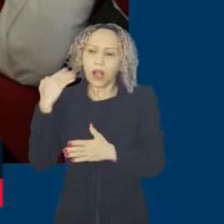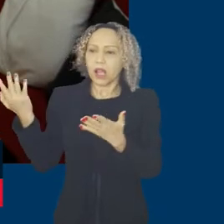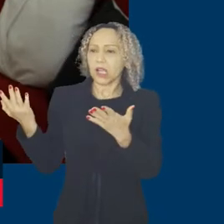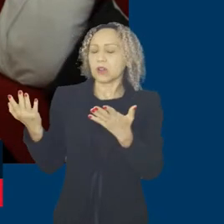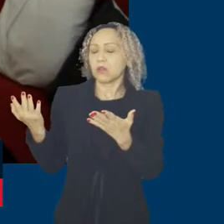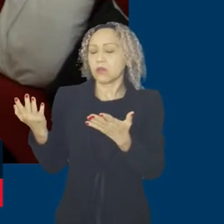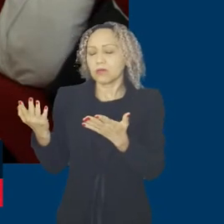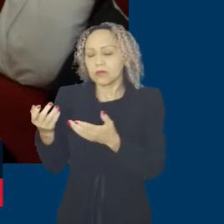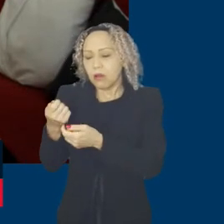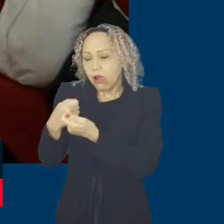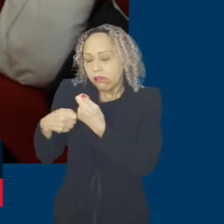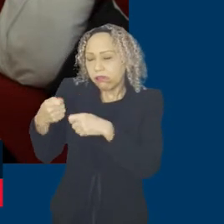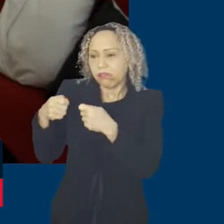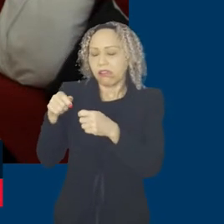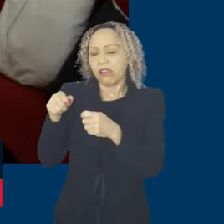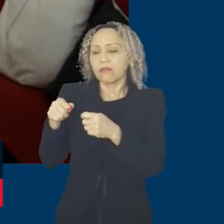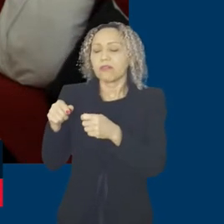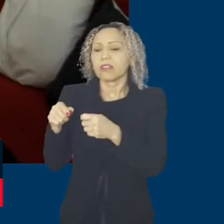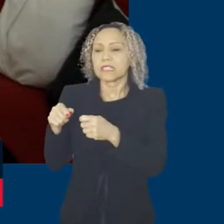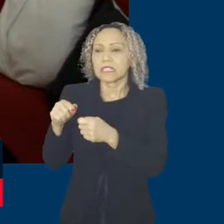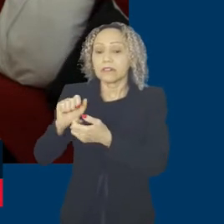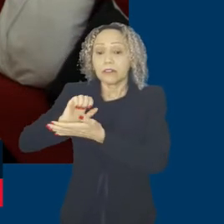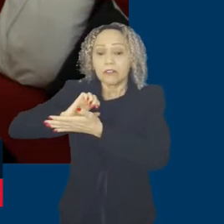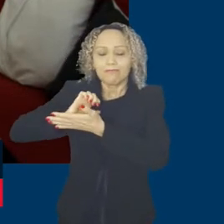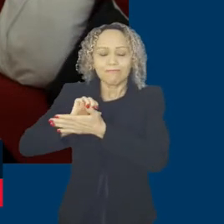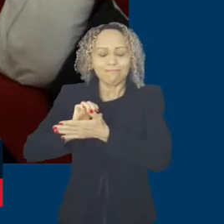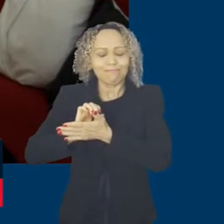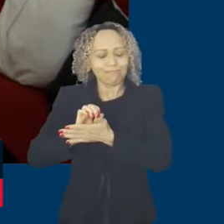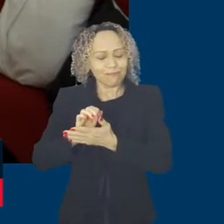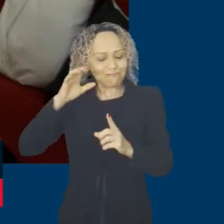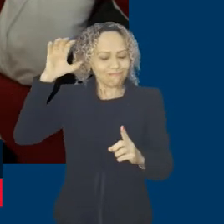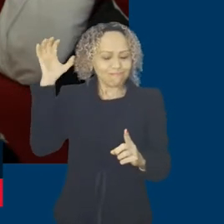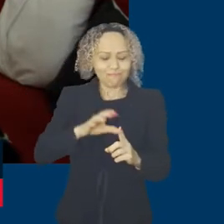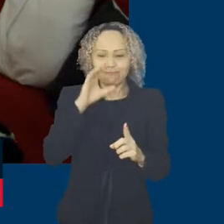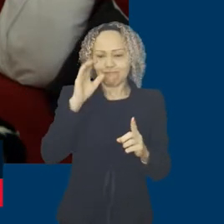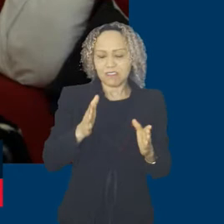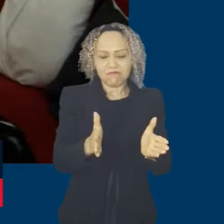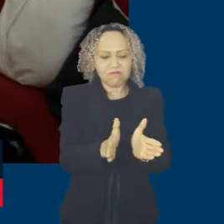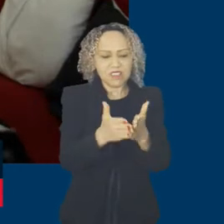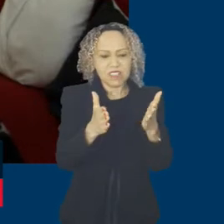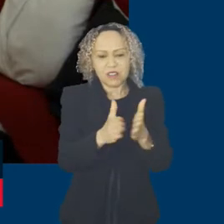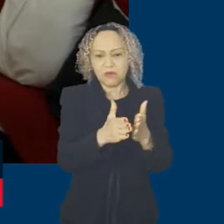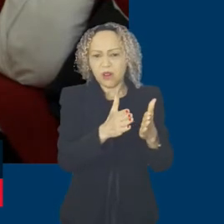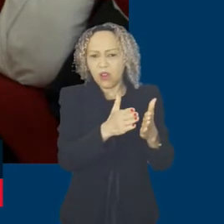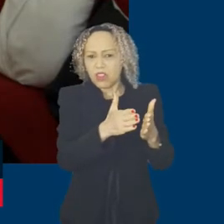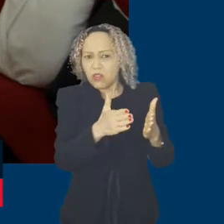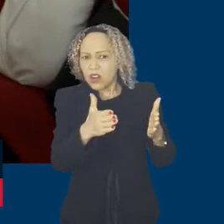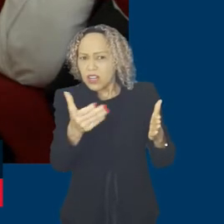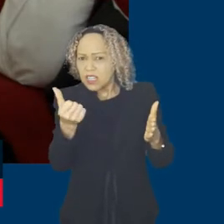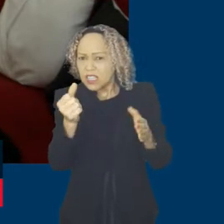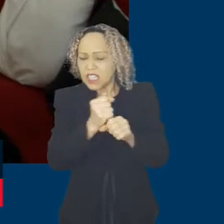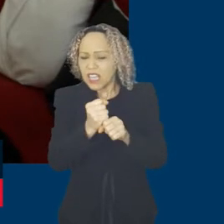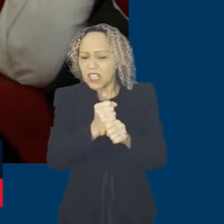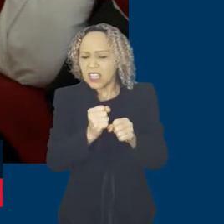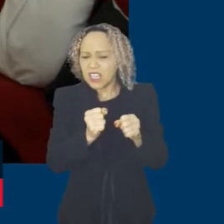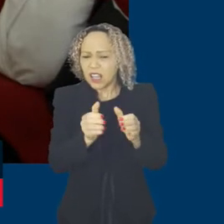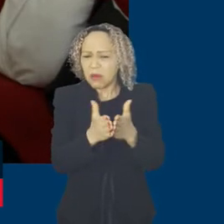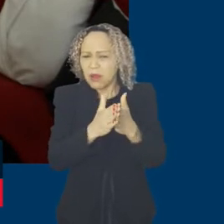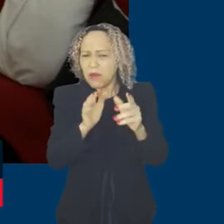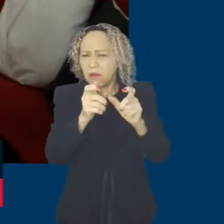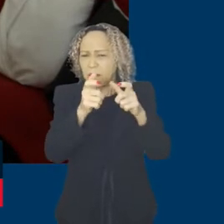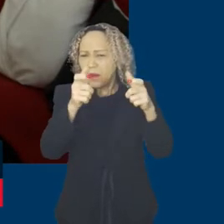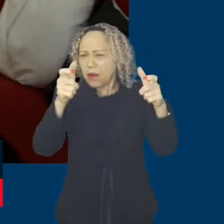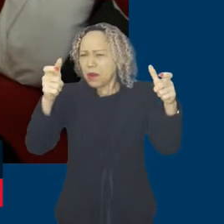aí pelo aumento da miséria que varreu o país nesses últimos 6 anos. Aí. Como o teto de gastos ele foi ali pensado